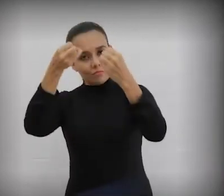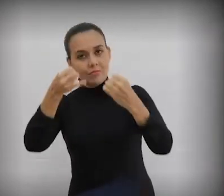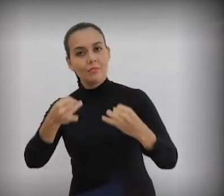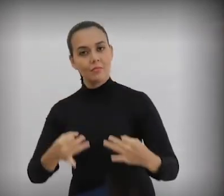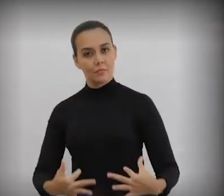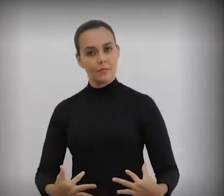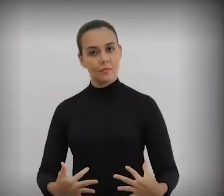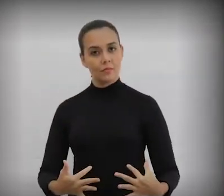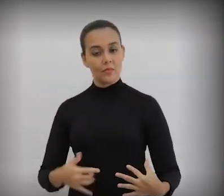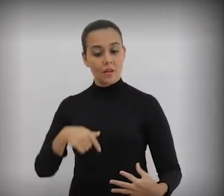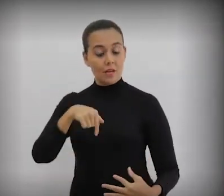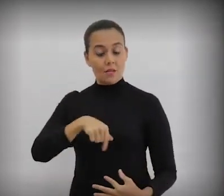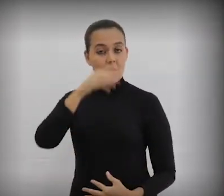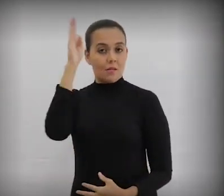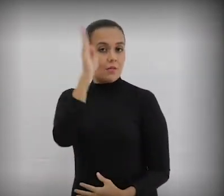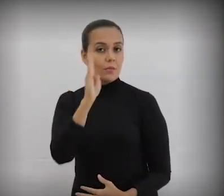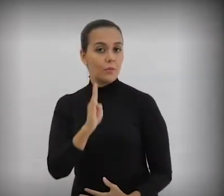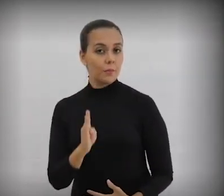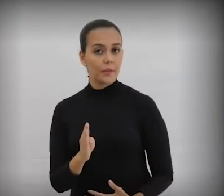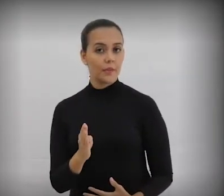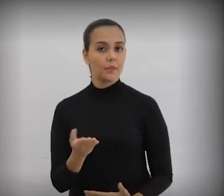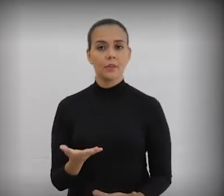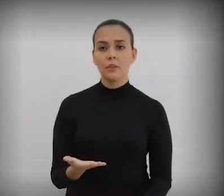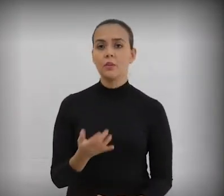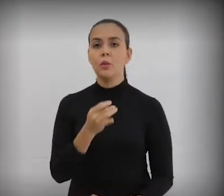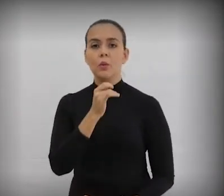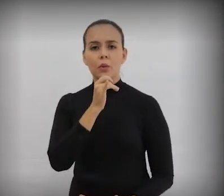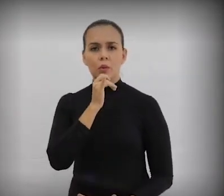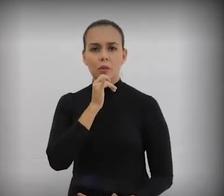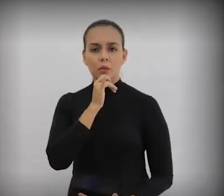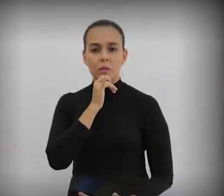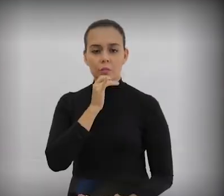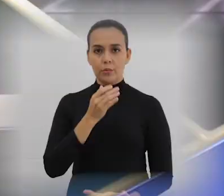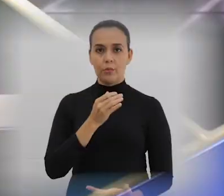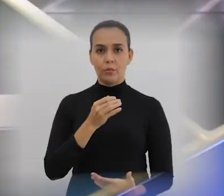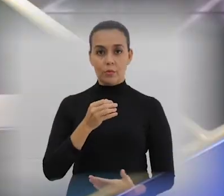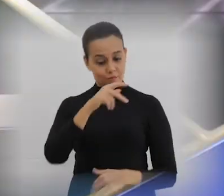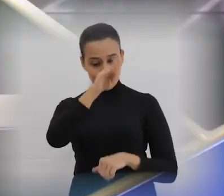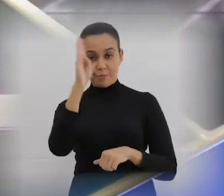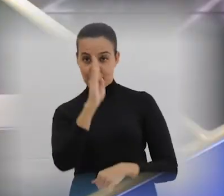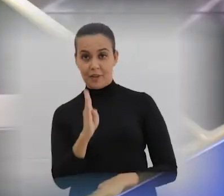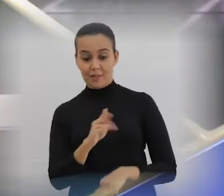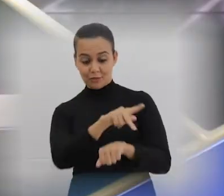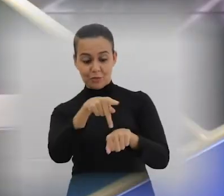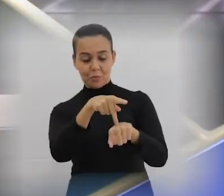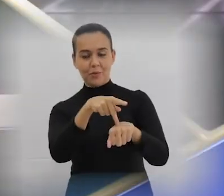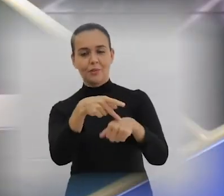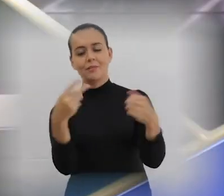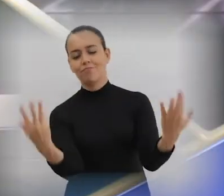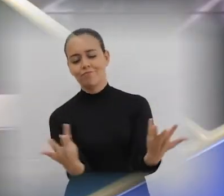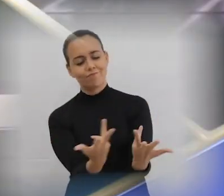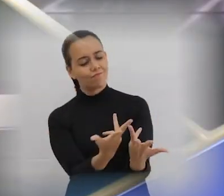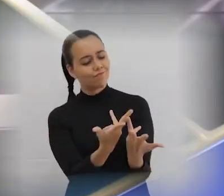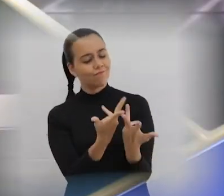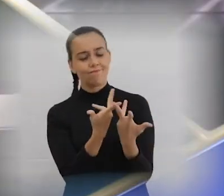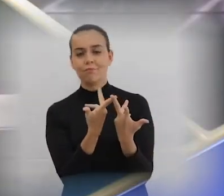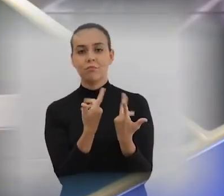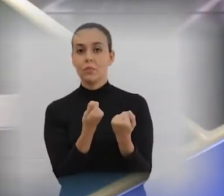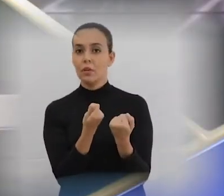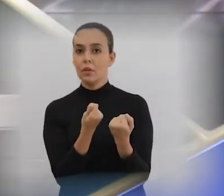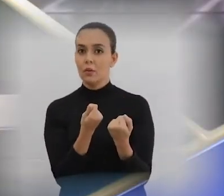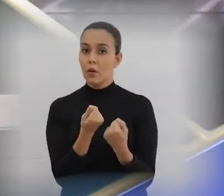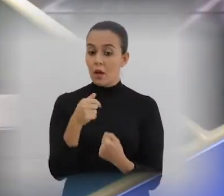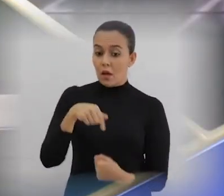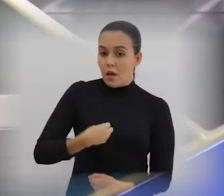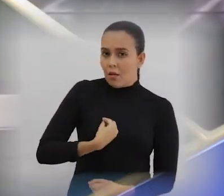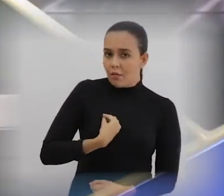nosso, onde o Brasil é um país bárbaro. O Brasil é um país bárbaro. A gente vive